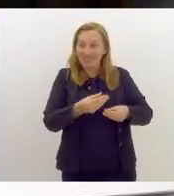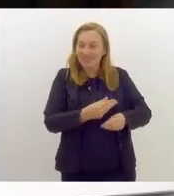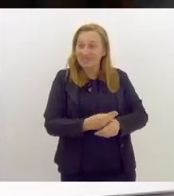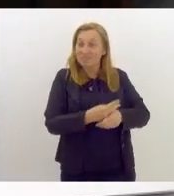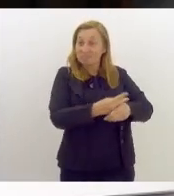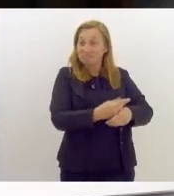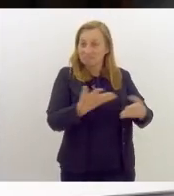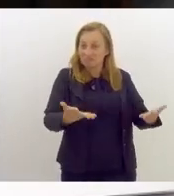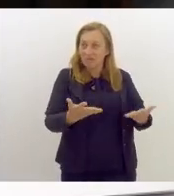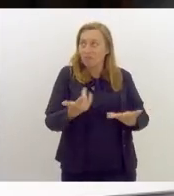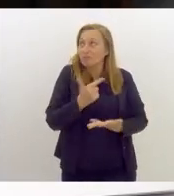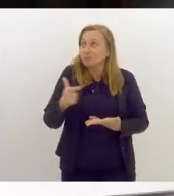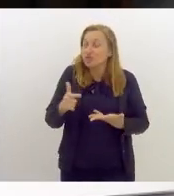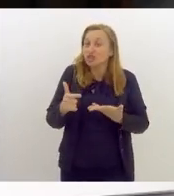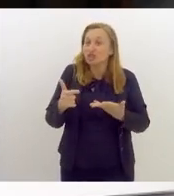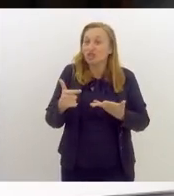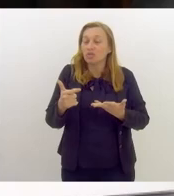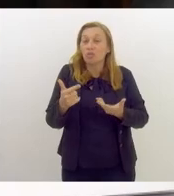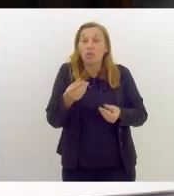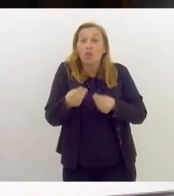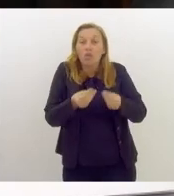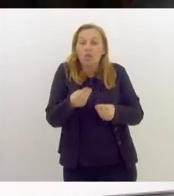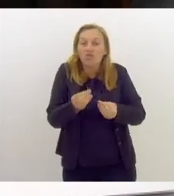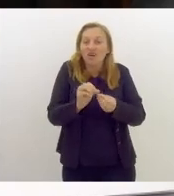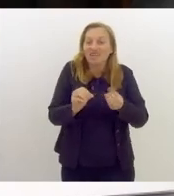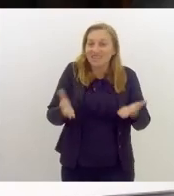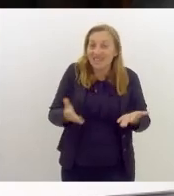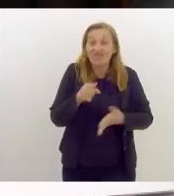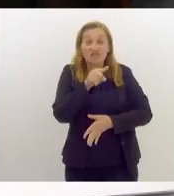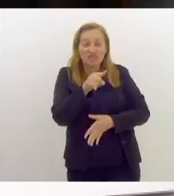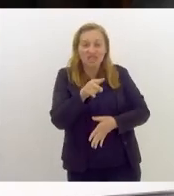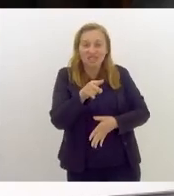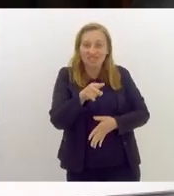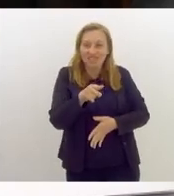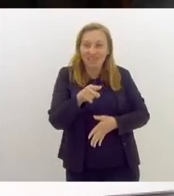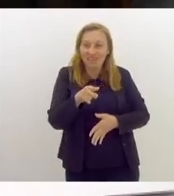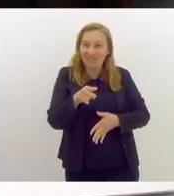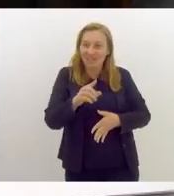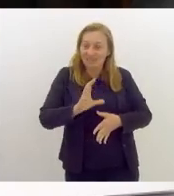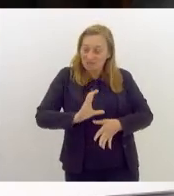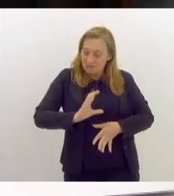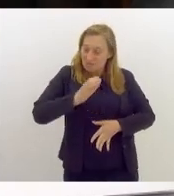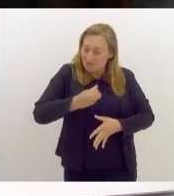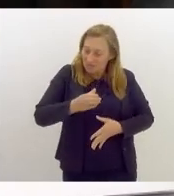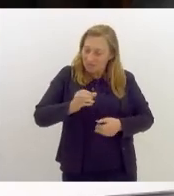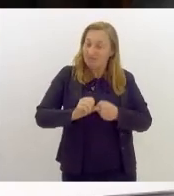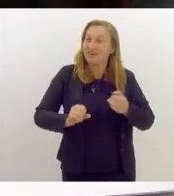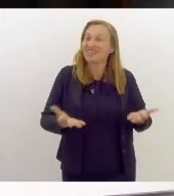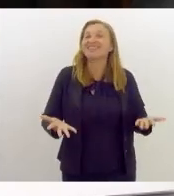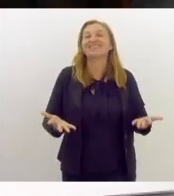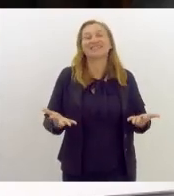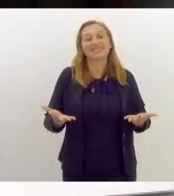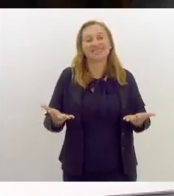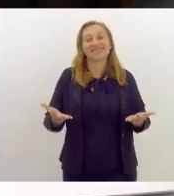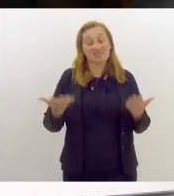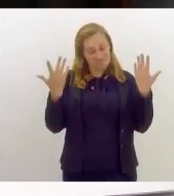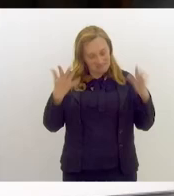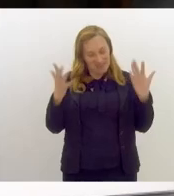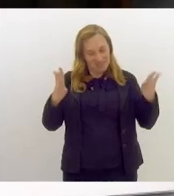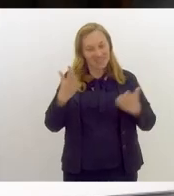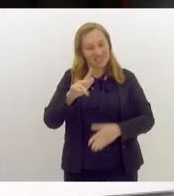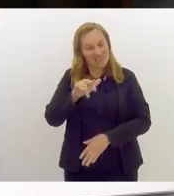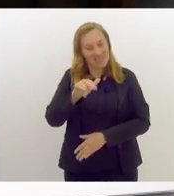tinha como fazer e você foi Sagaz e fez a Então parabéns